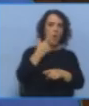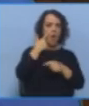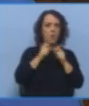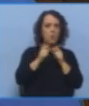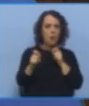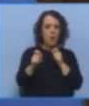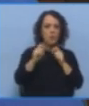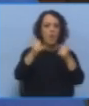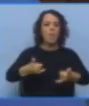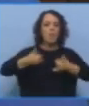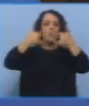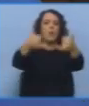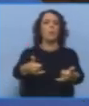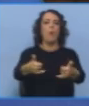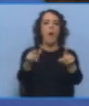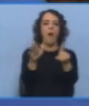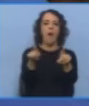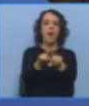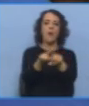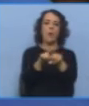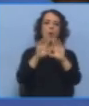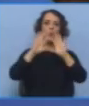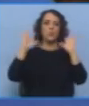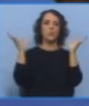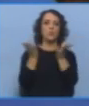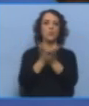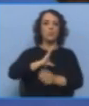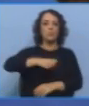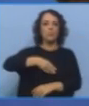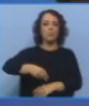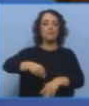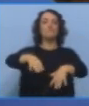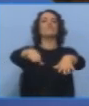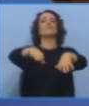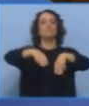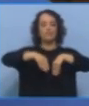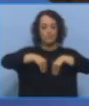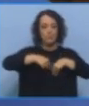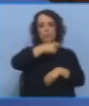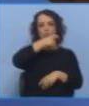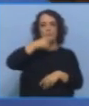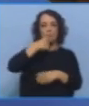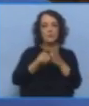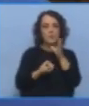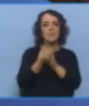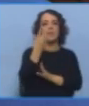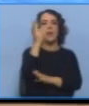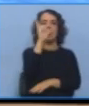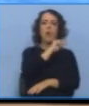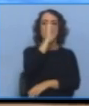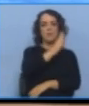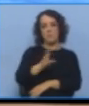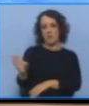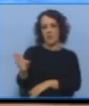nesse depois haja um compromisso amplo, a nível mundial, para que as pessoas, de facto, queiram implementar novas práticas,